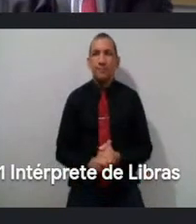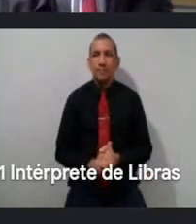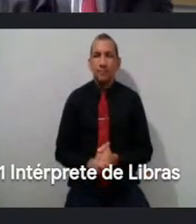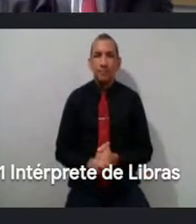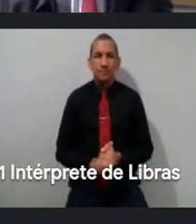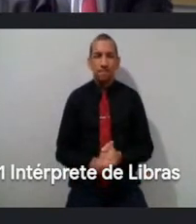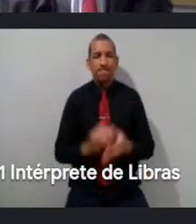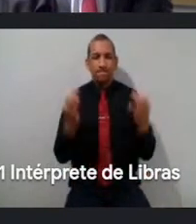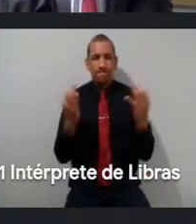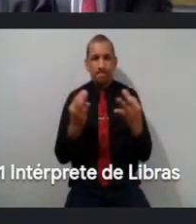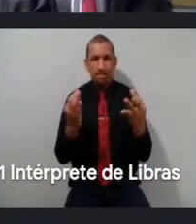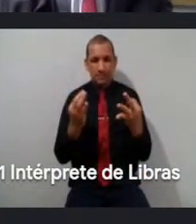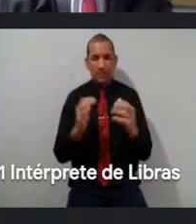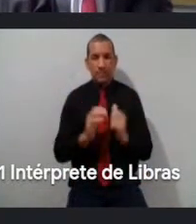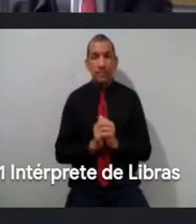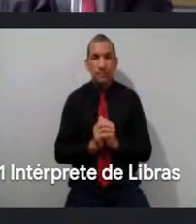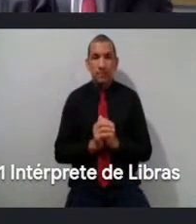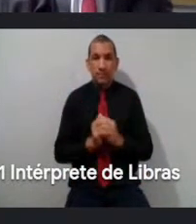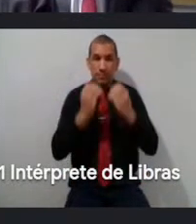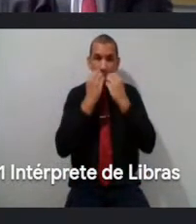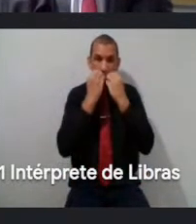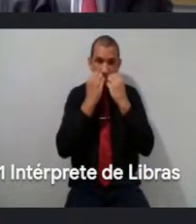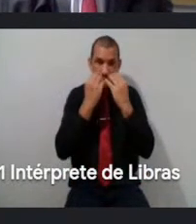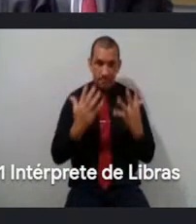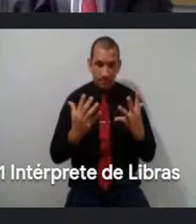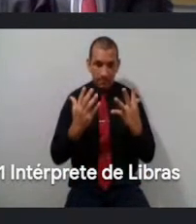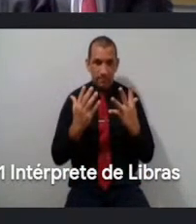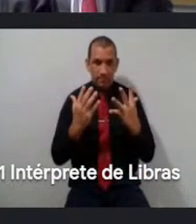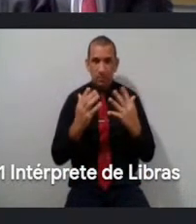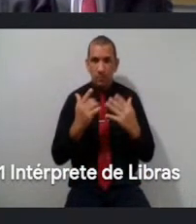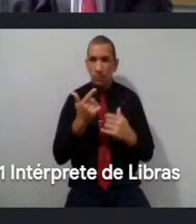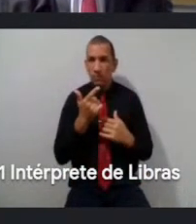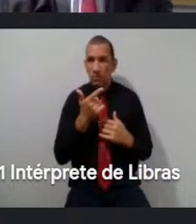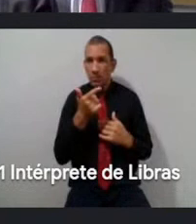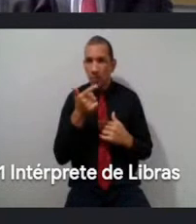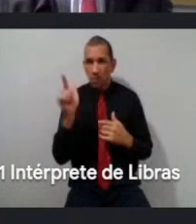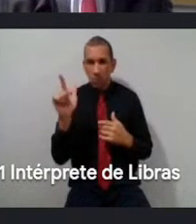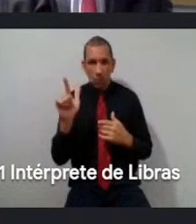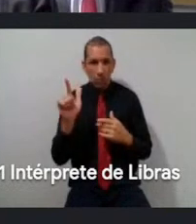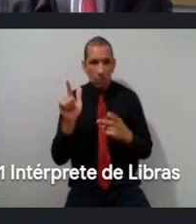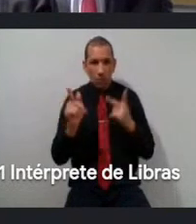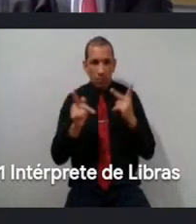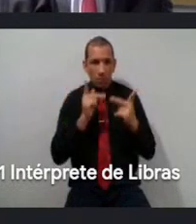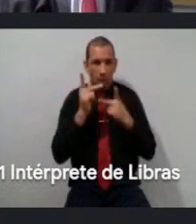o prefeito vó vai dormir sensação